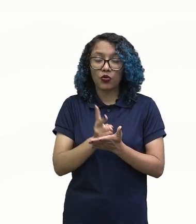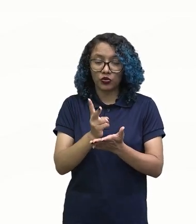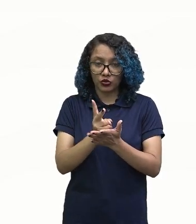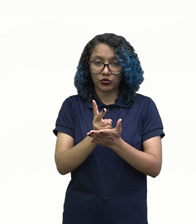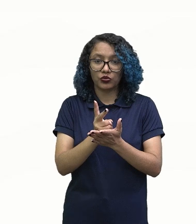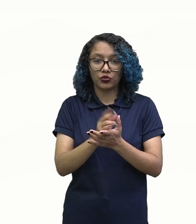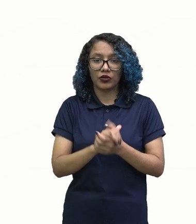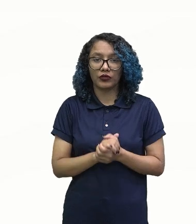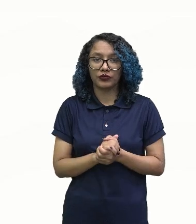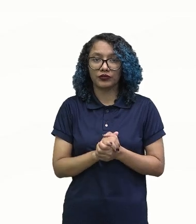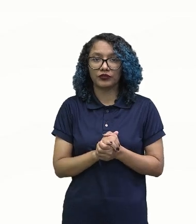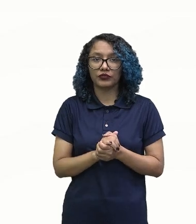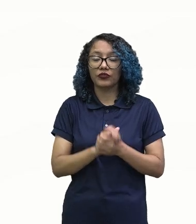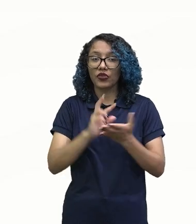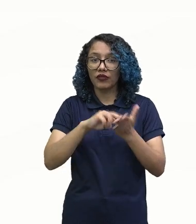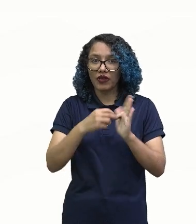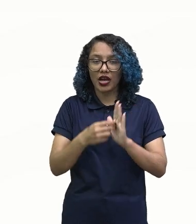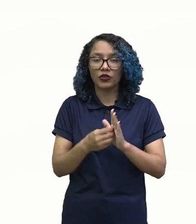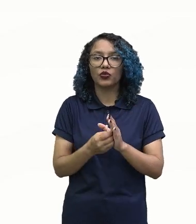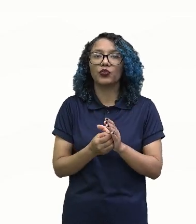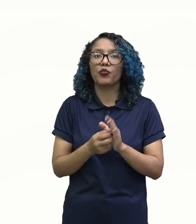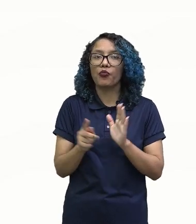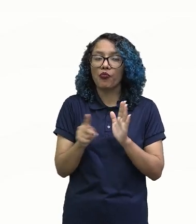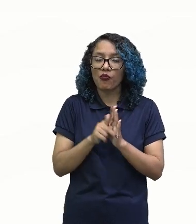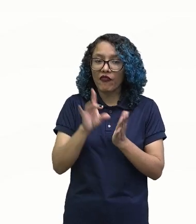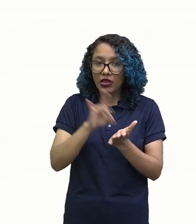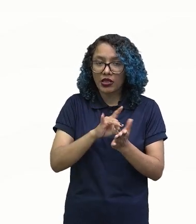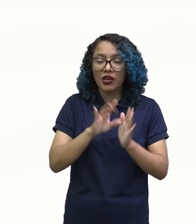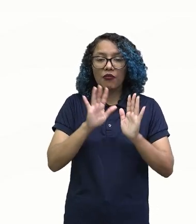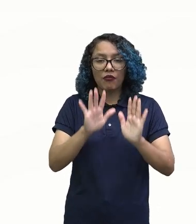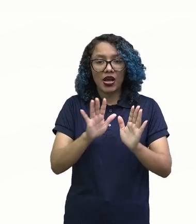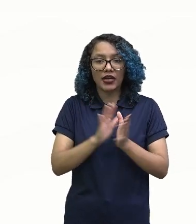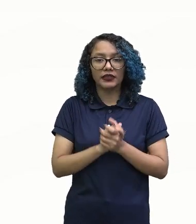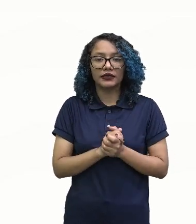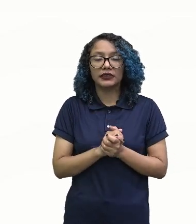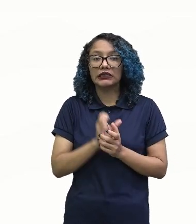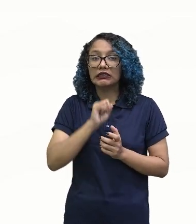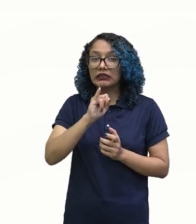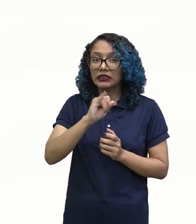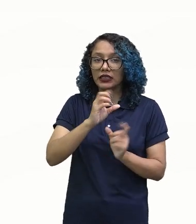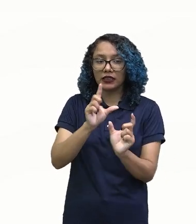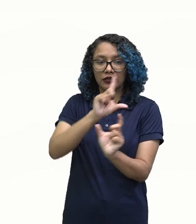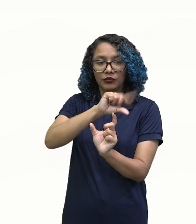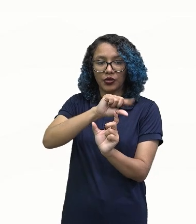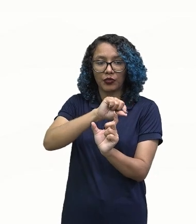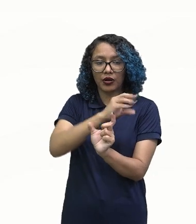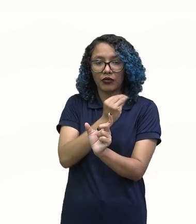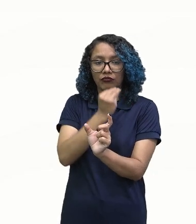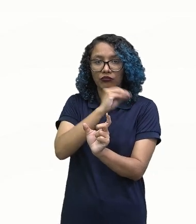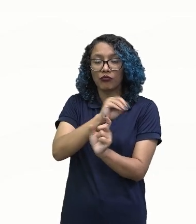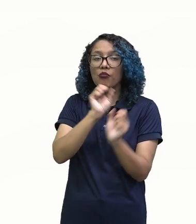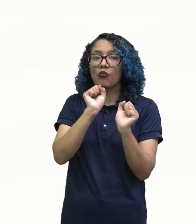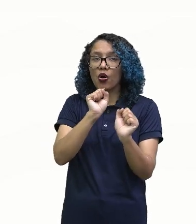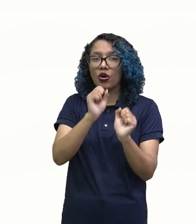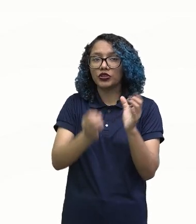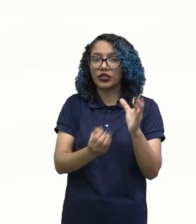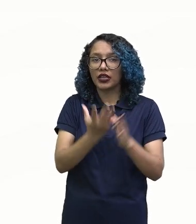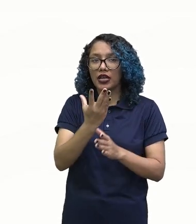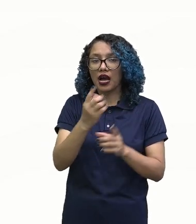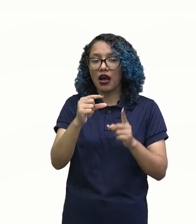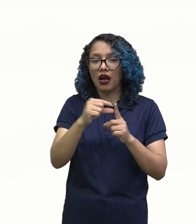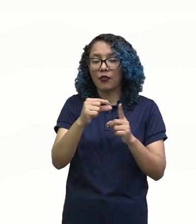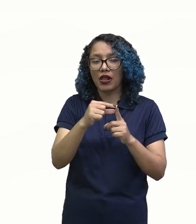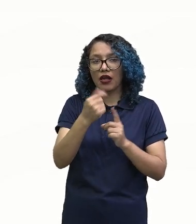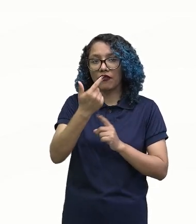original, só que a partir desse sufixo você transforma em uma outra palavra e transforma o sentido